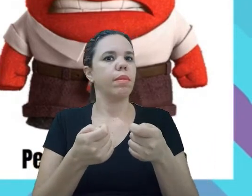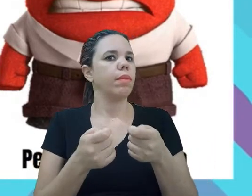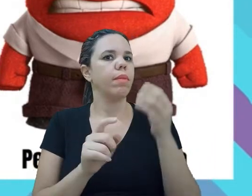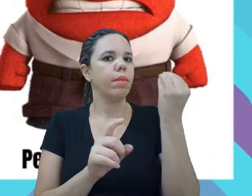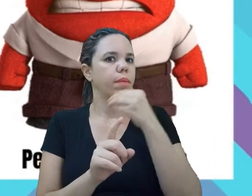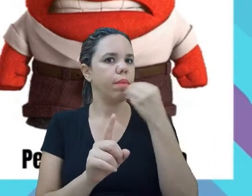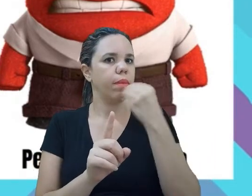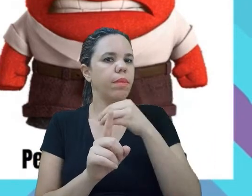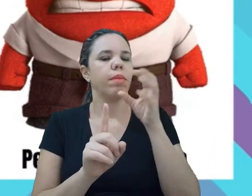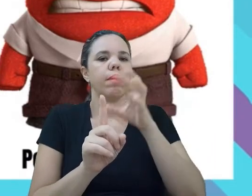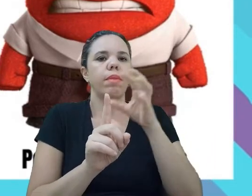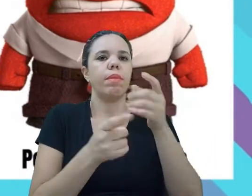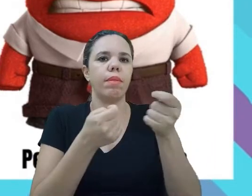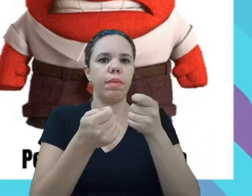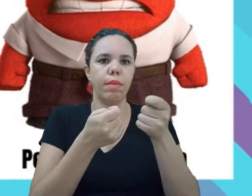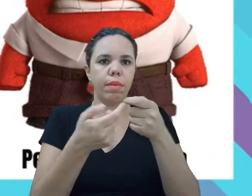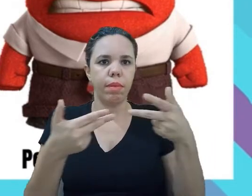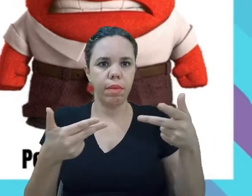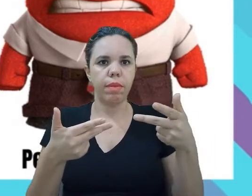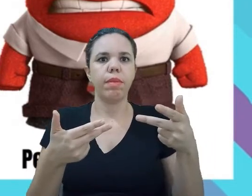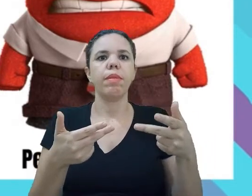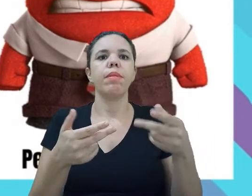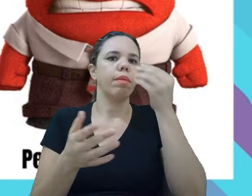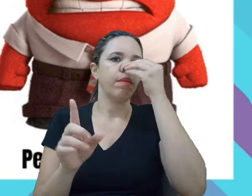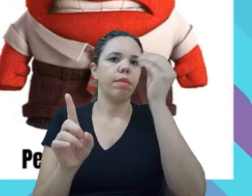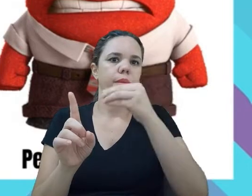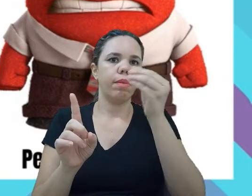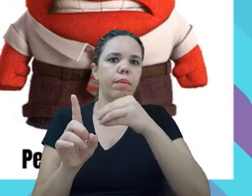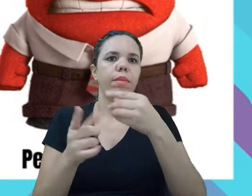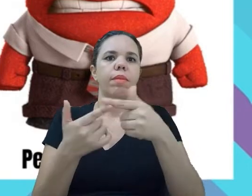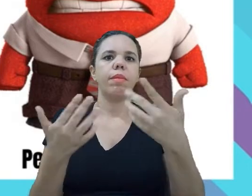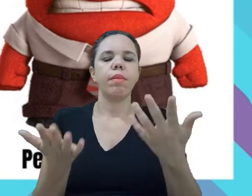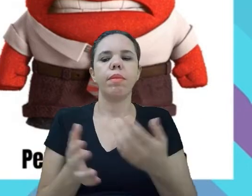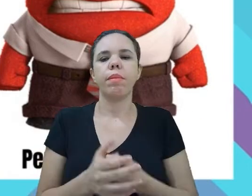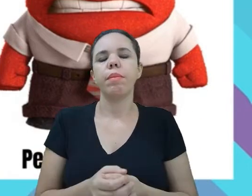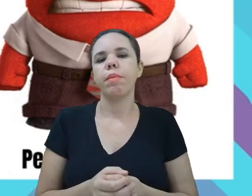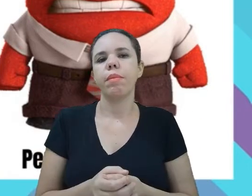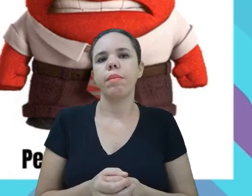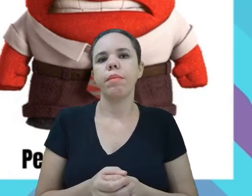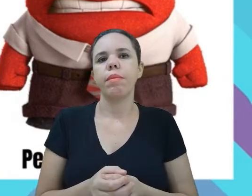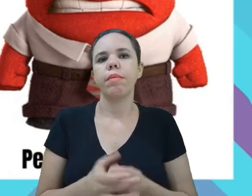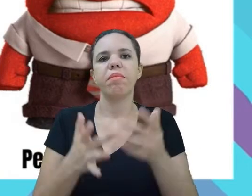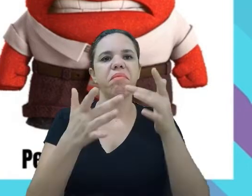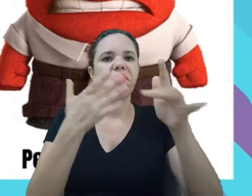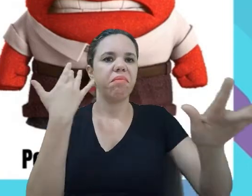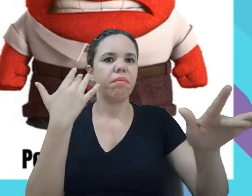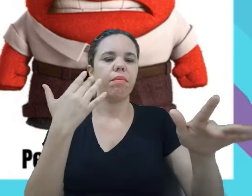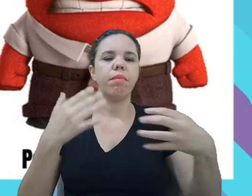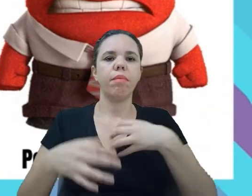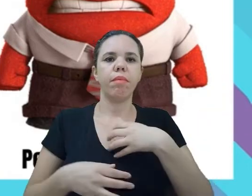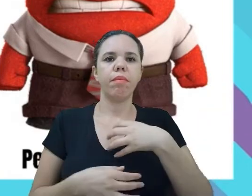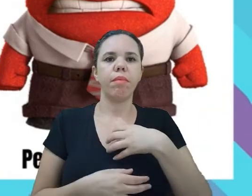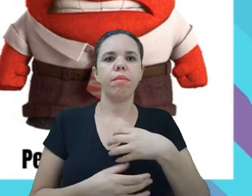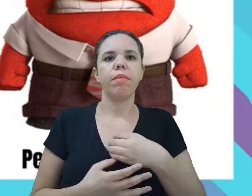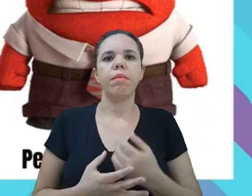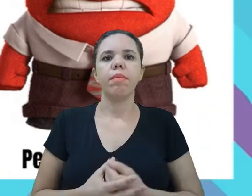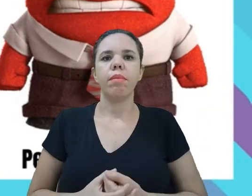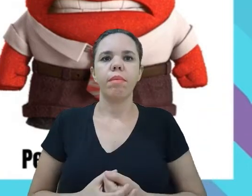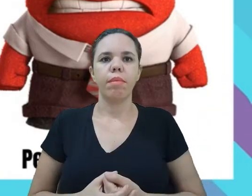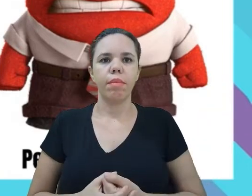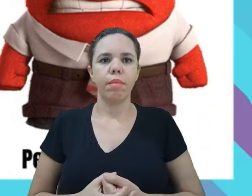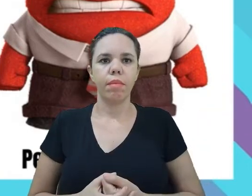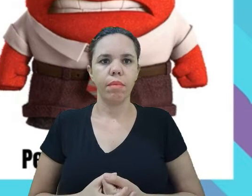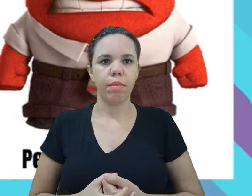caráter masoquista, que tem como característica não ouvir as suas próprias necessidades. Ele sempre busca